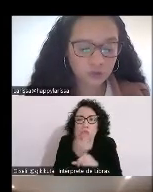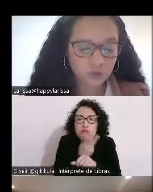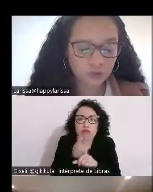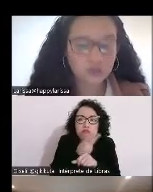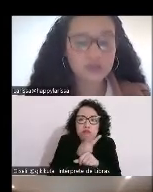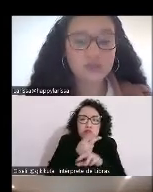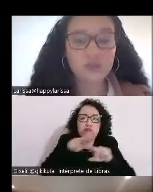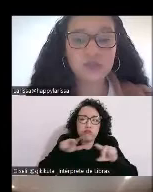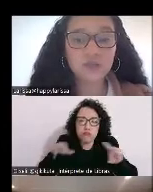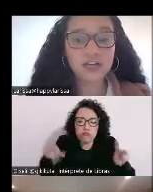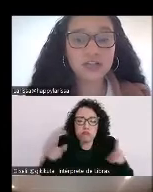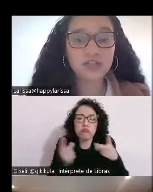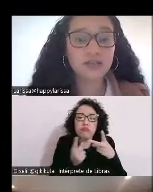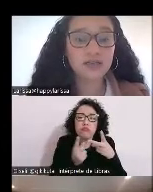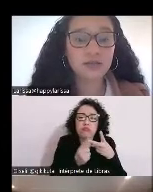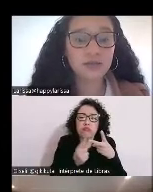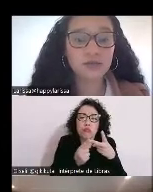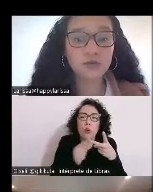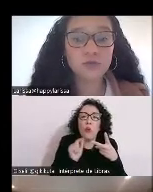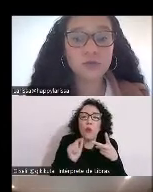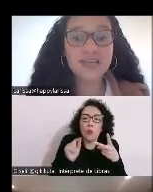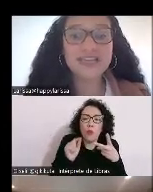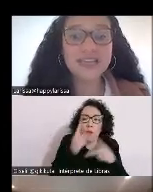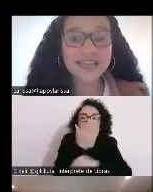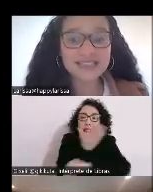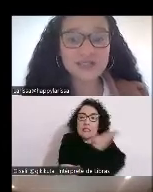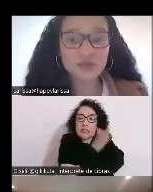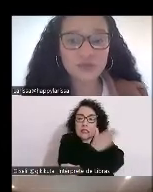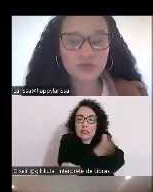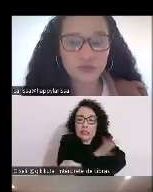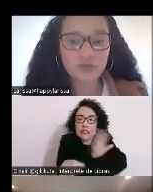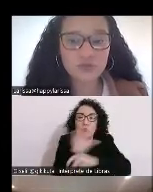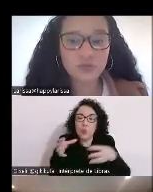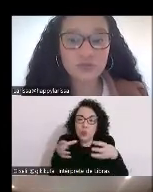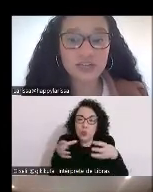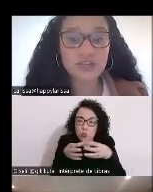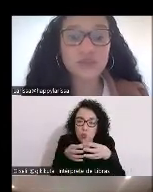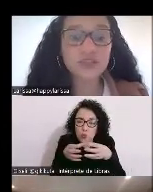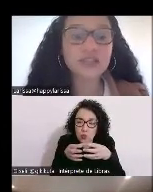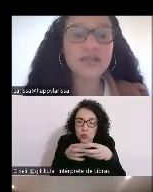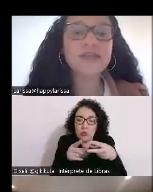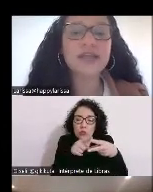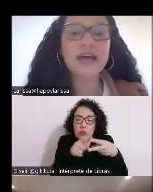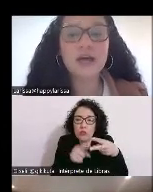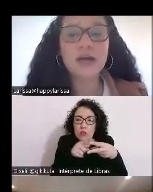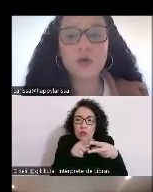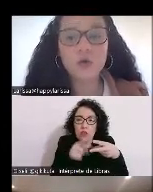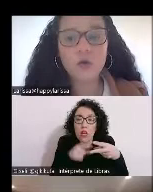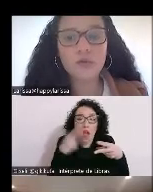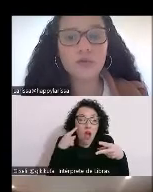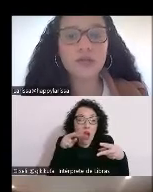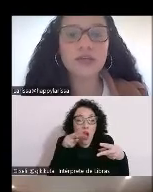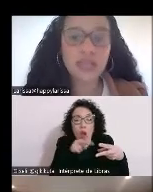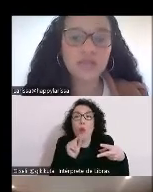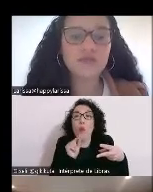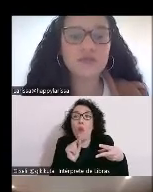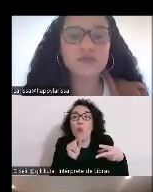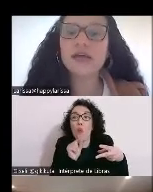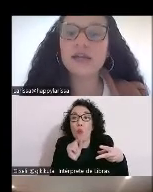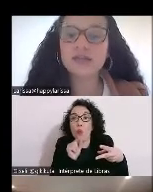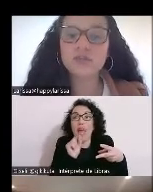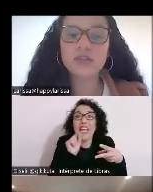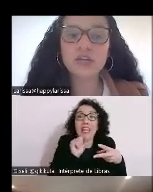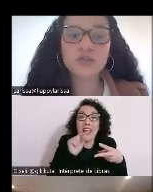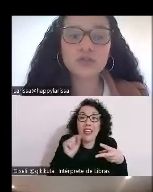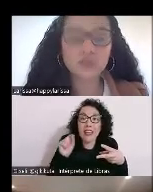o tipo 2, que são atividades de treinamento em grupo, e esses dois tipos de atividades vão determinar como e quem vai fazer